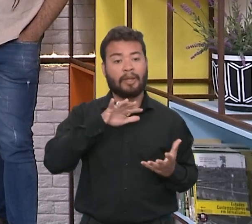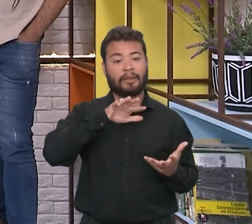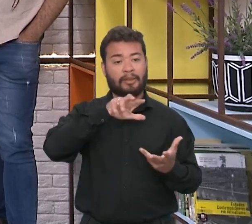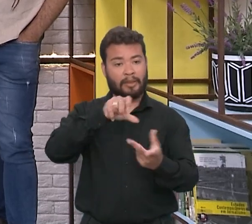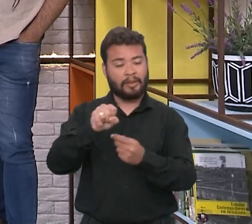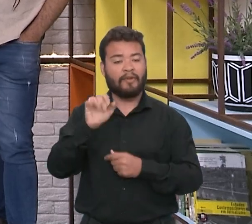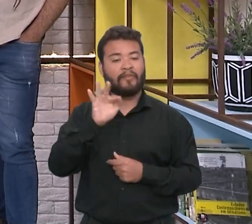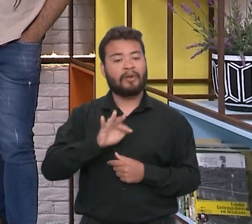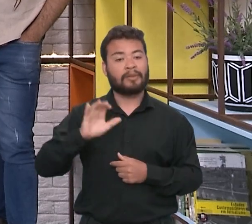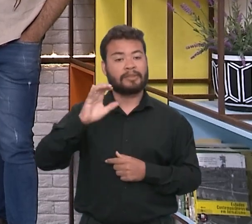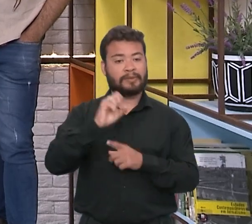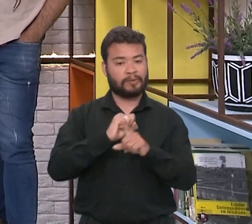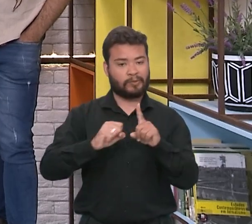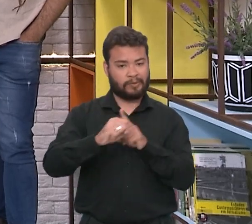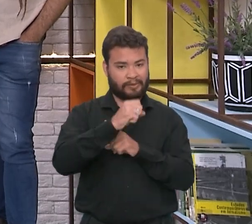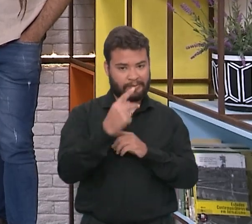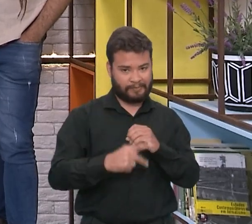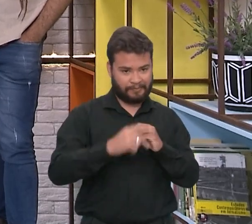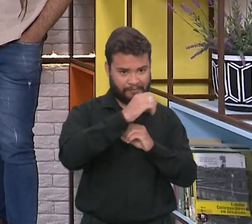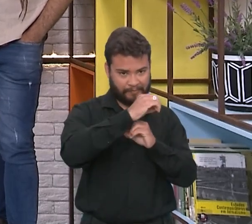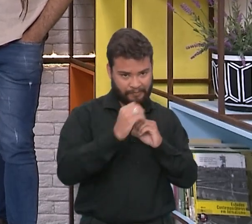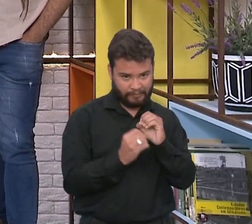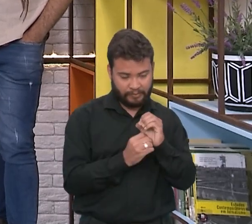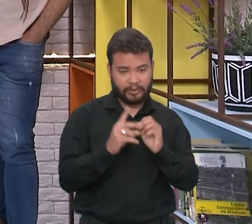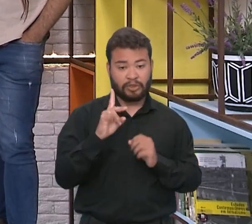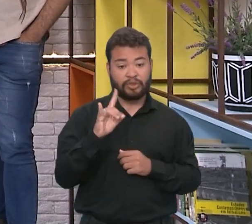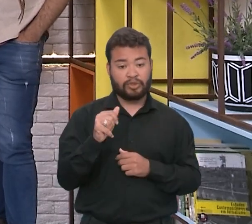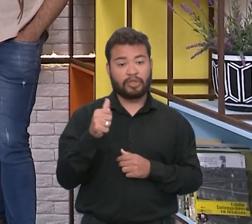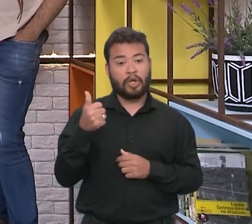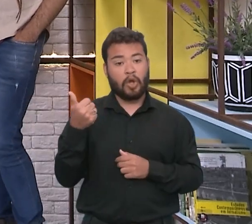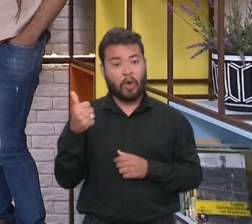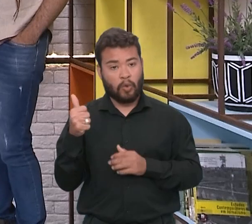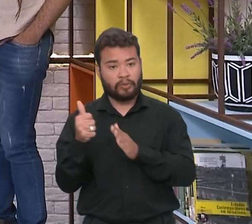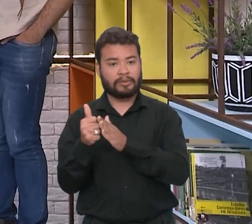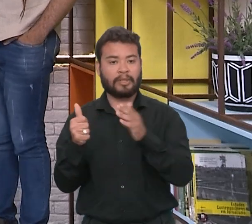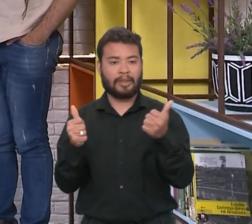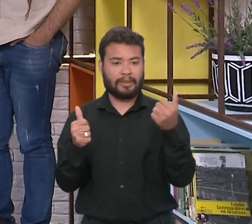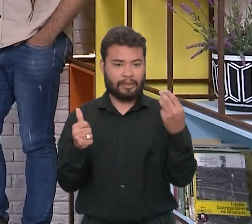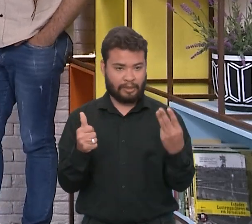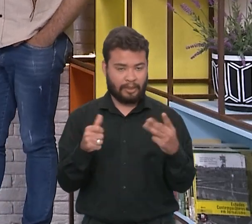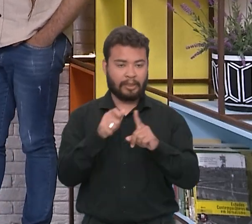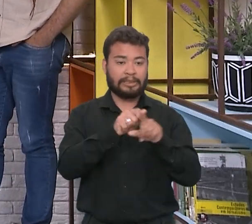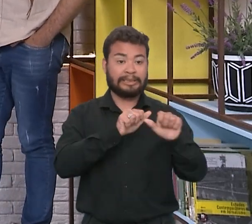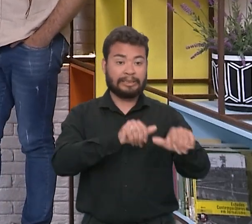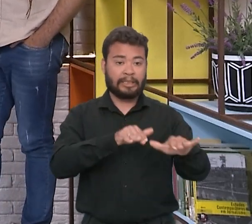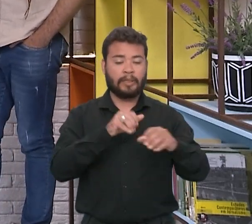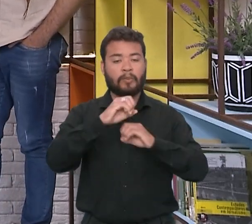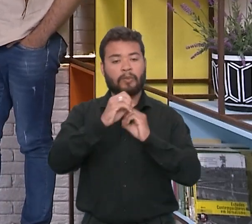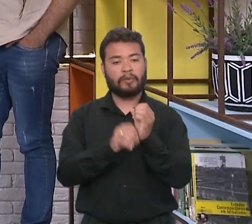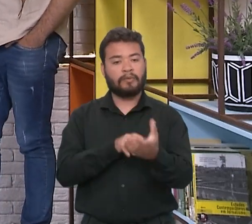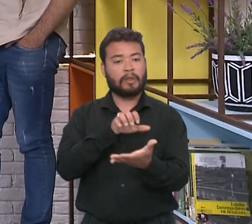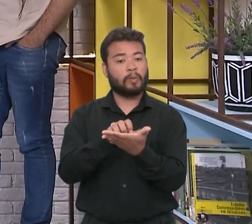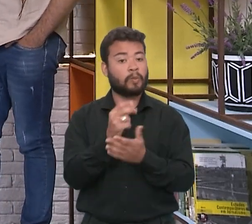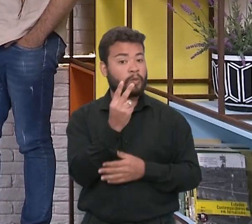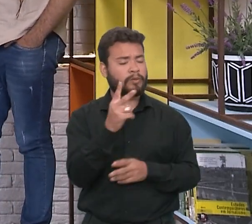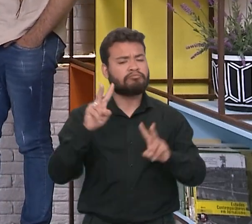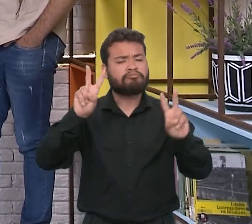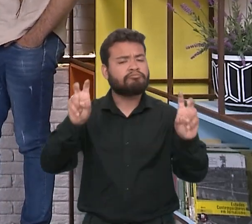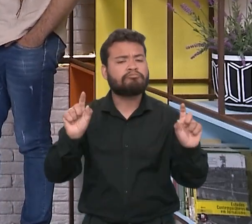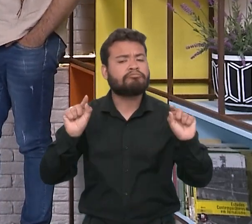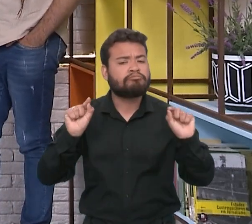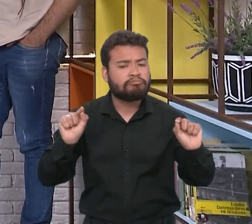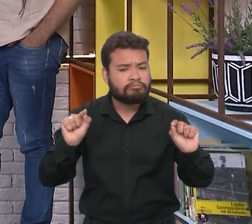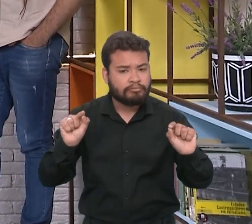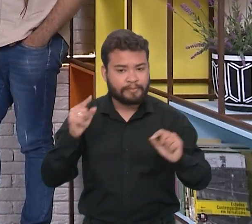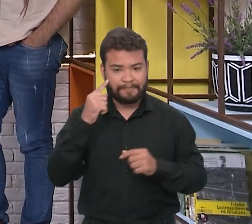Ciências Sociais da UFG, que vai ocorrer de 11 a 13 de setembro no campus Samambaia, tem como tema: Não se